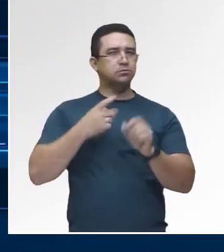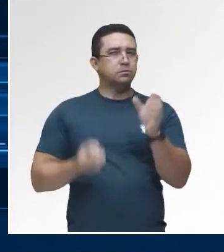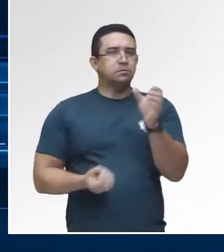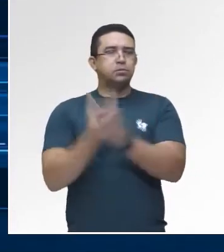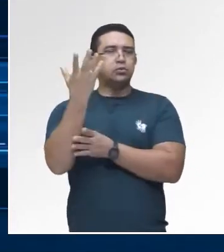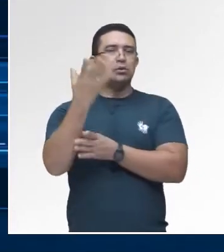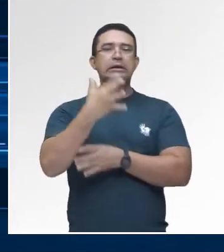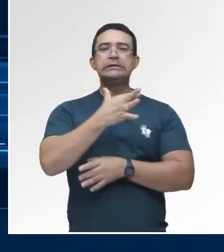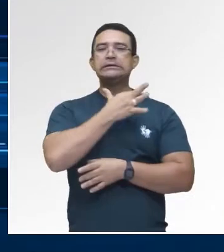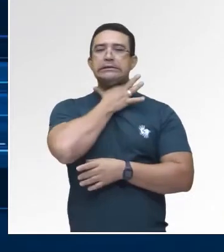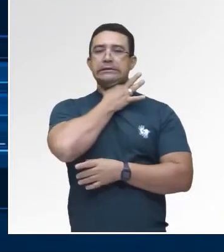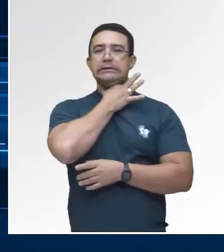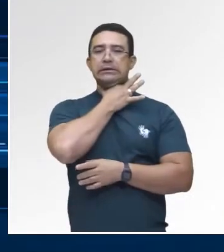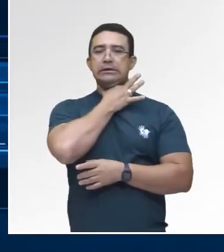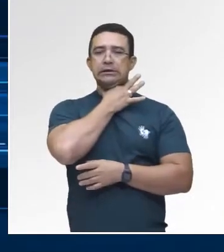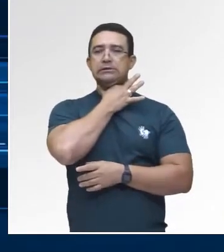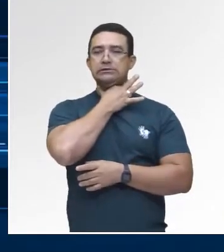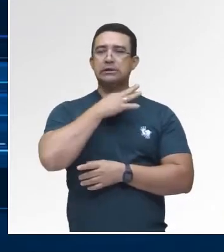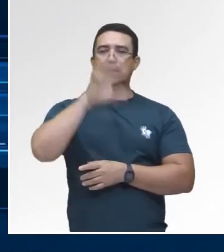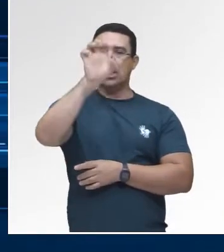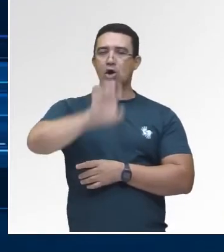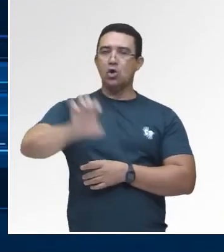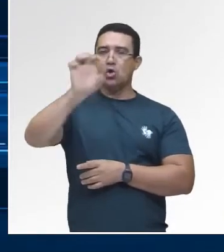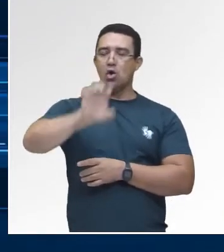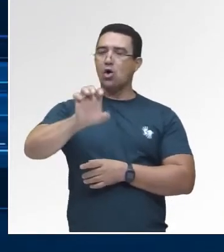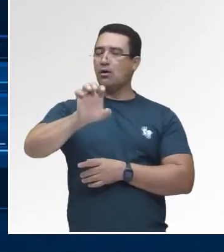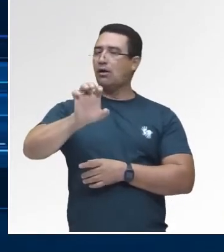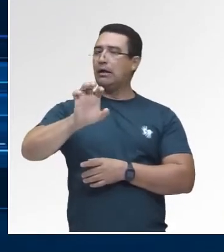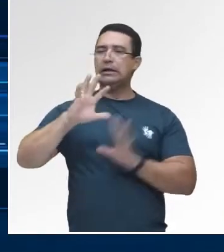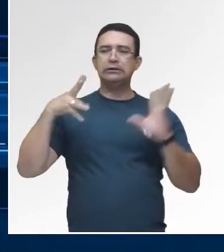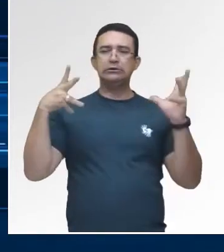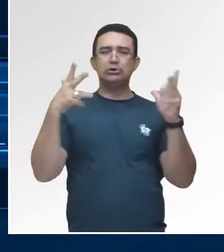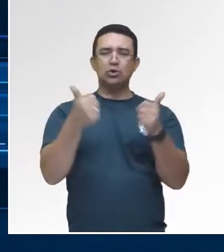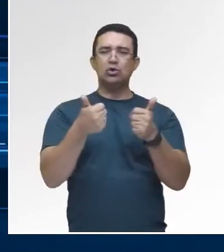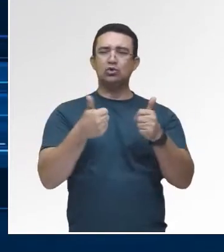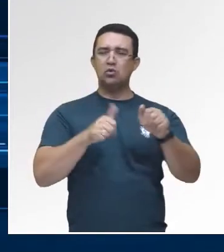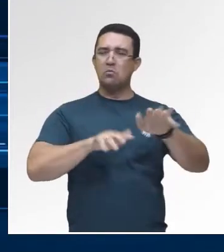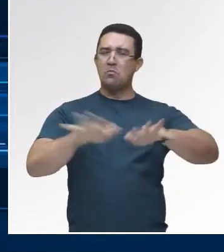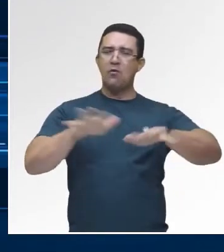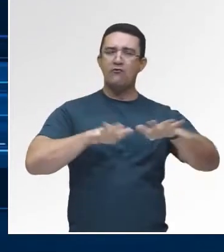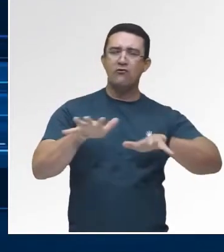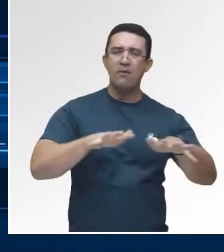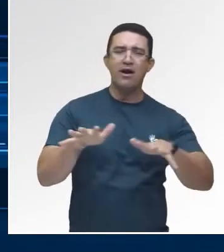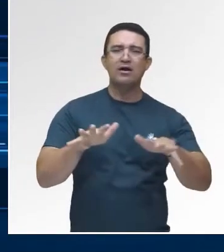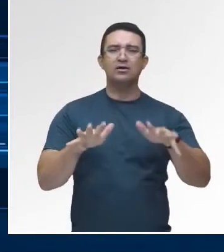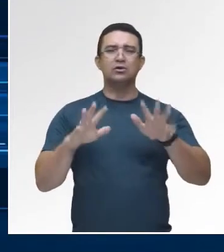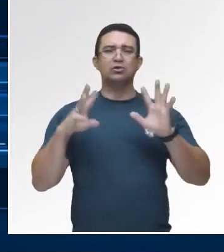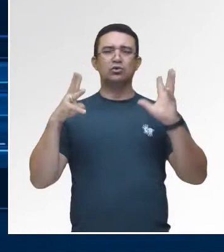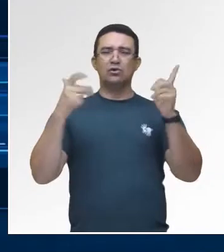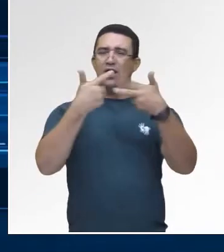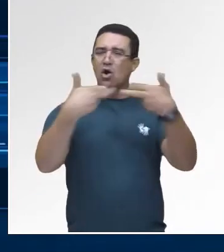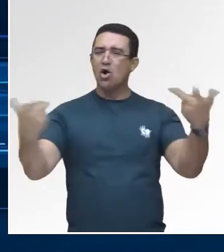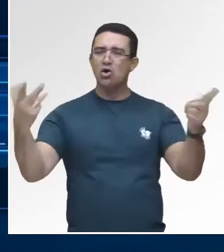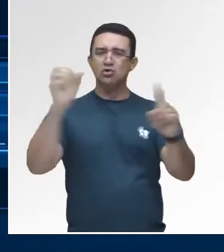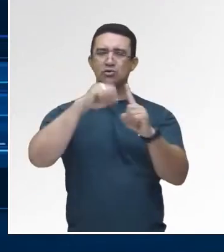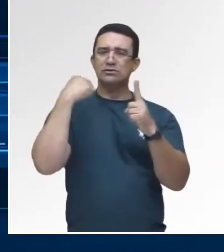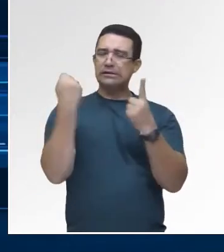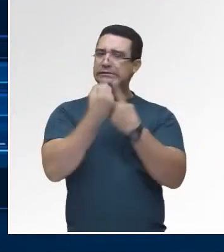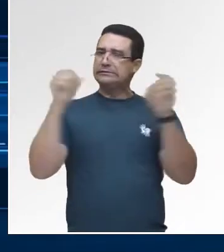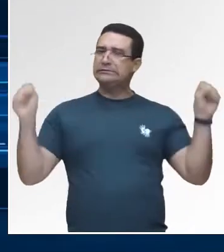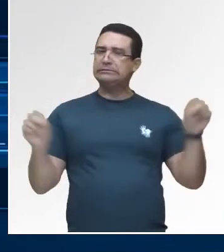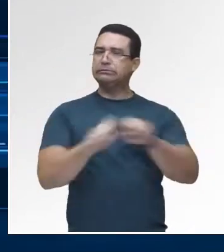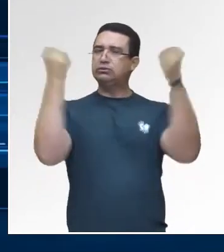Europa que derrubou todo esse momento, todo esse movimento, toda essa situação social. Derrubaram